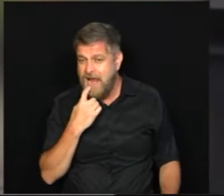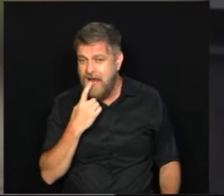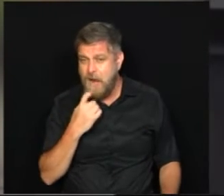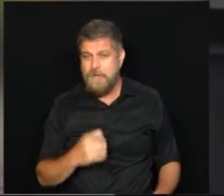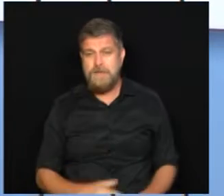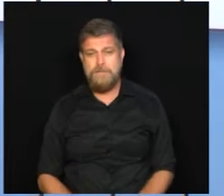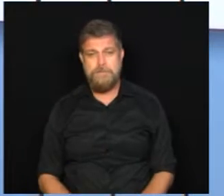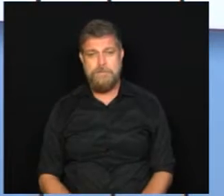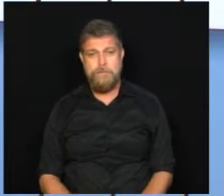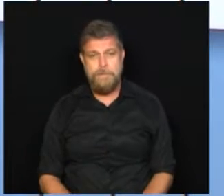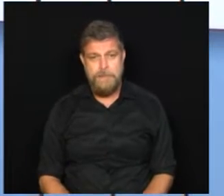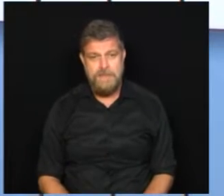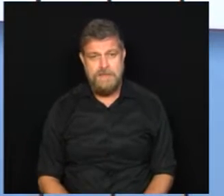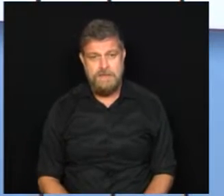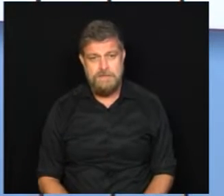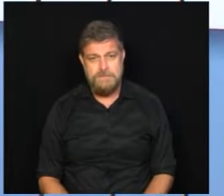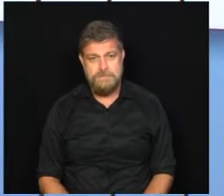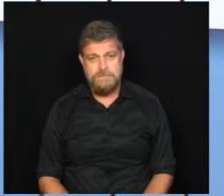e